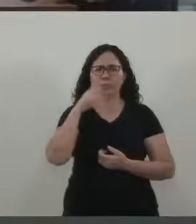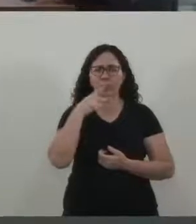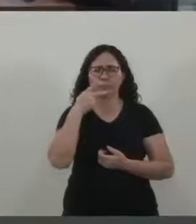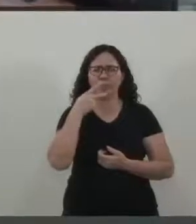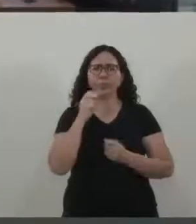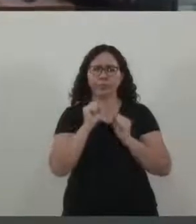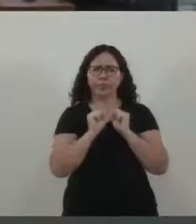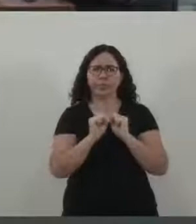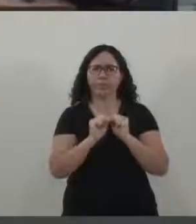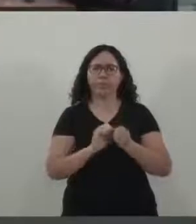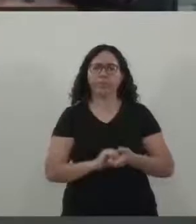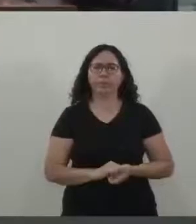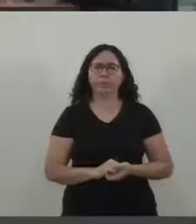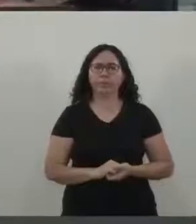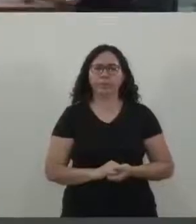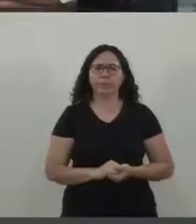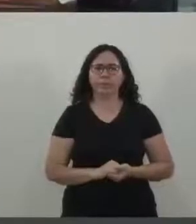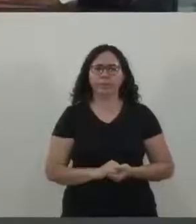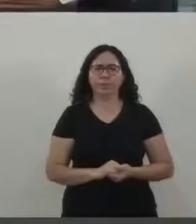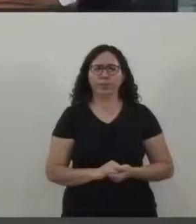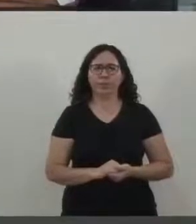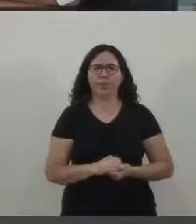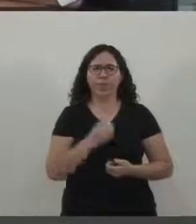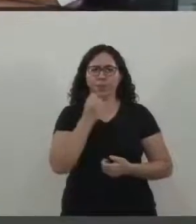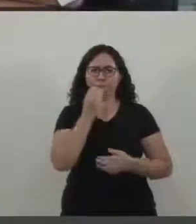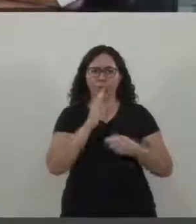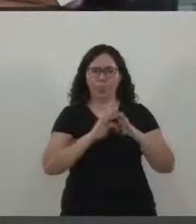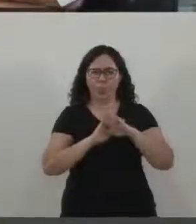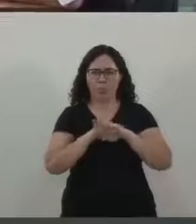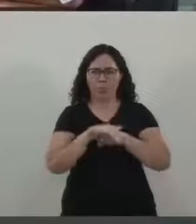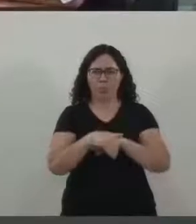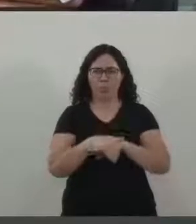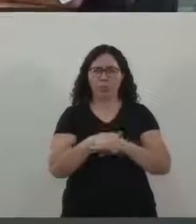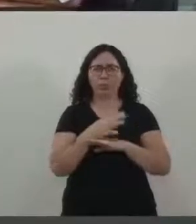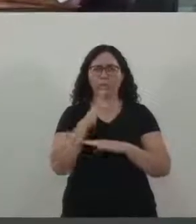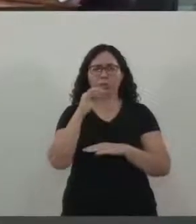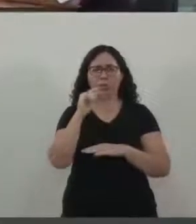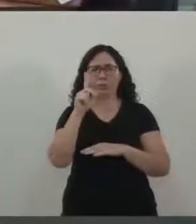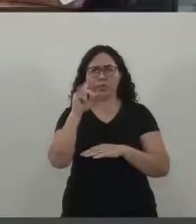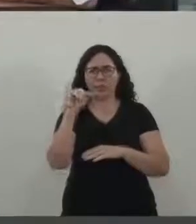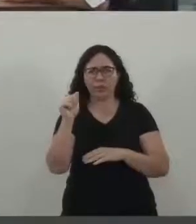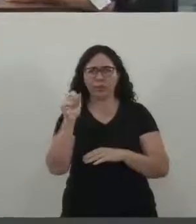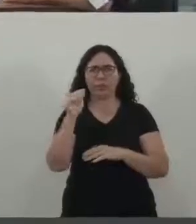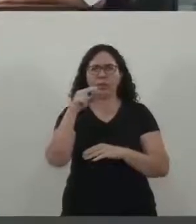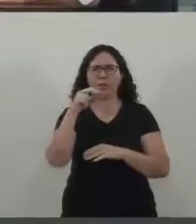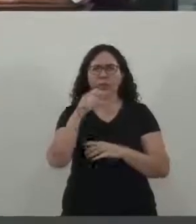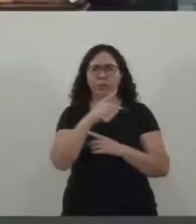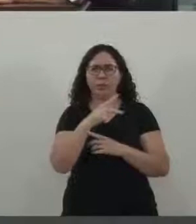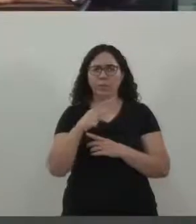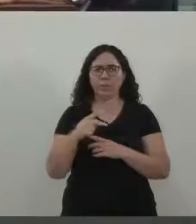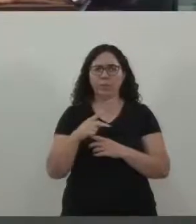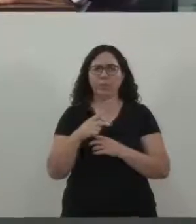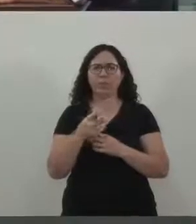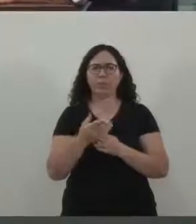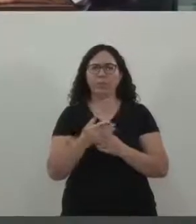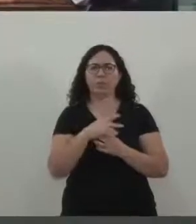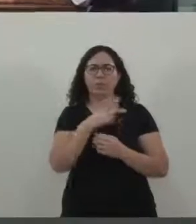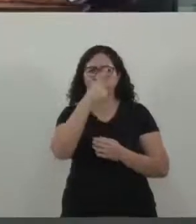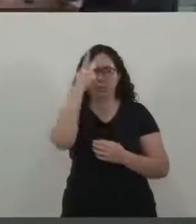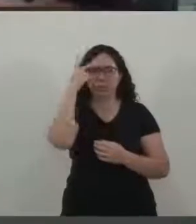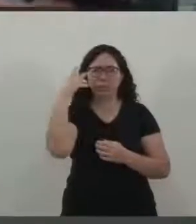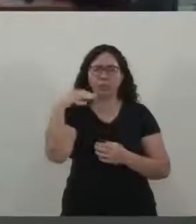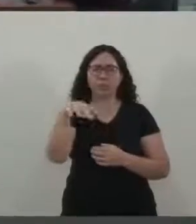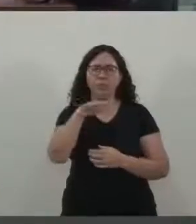presidente. Com a palavra, vereador Rui Macaxeira. Boa noite, vereadora Flávia, vereadora Ana, presidente, pares vereadores, público